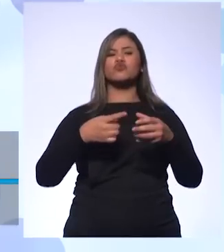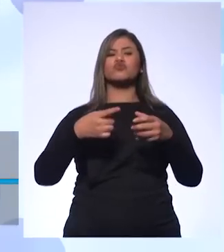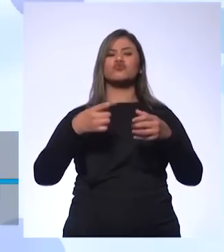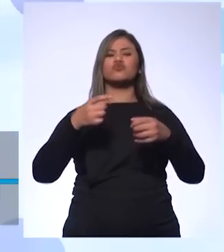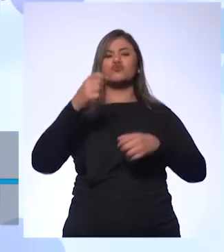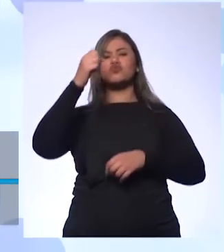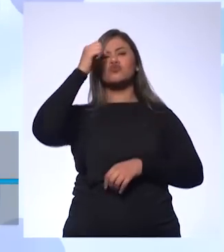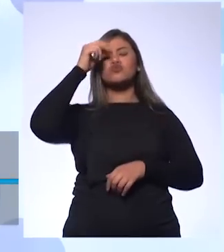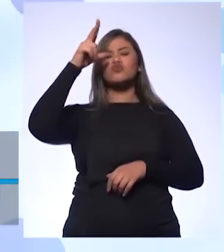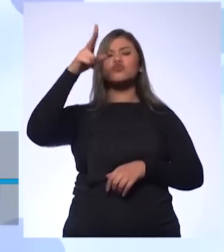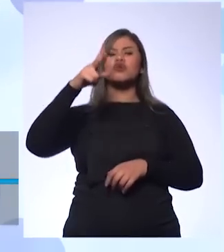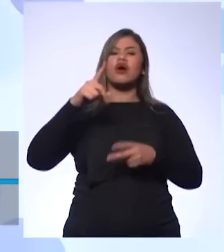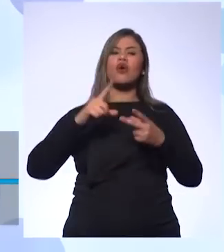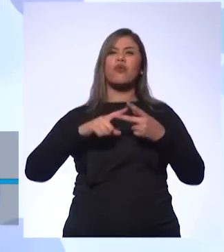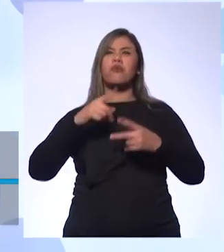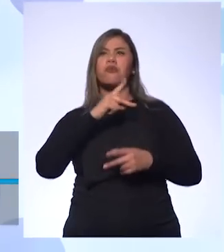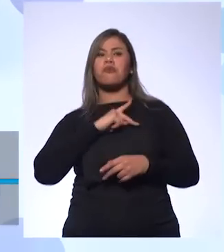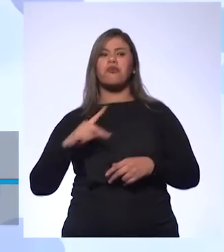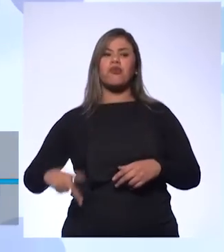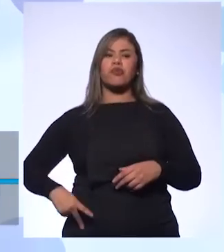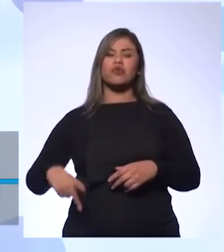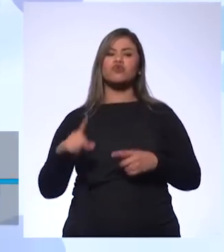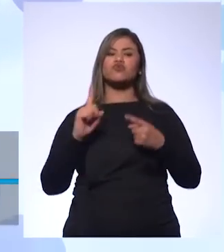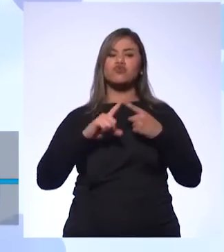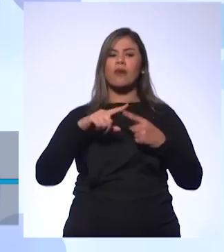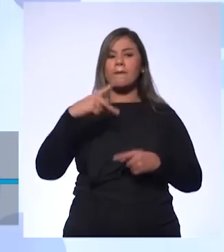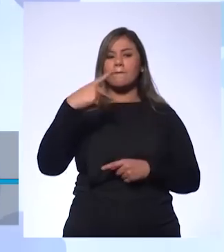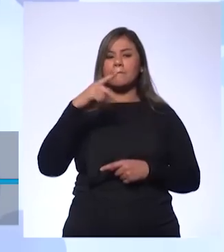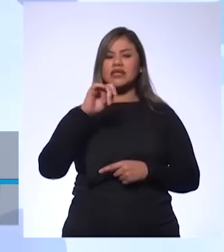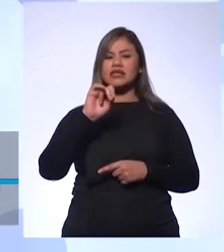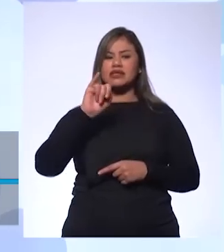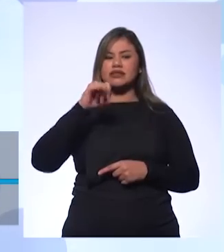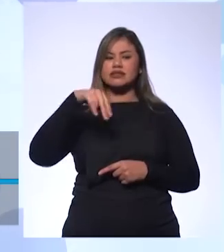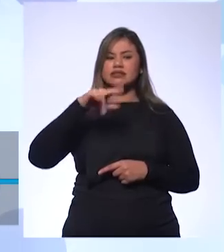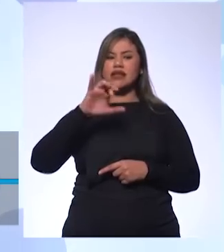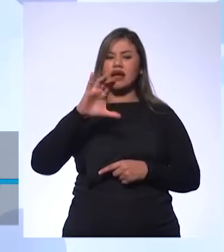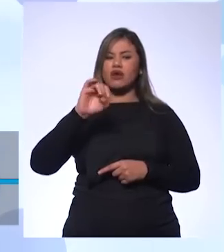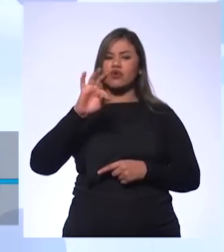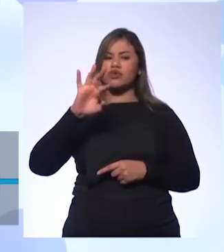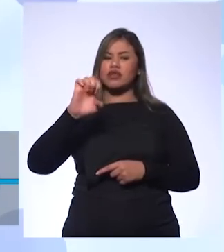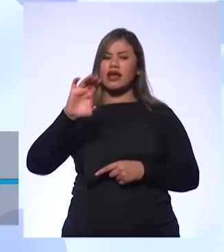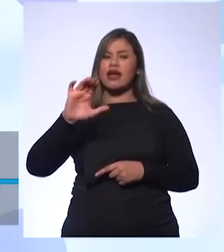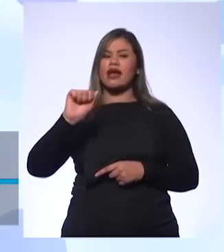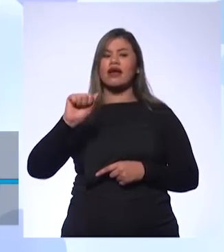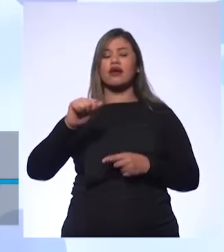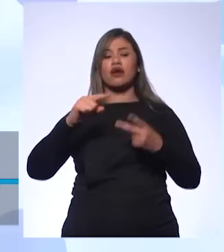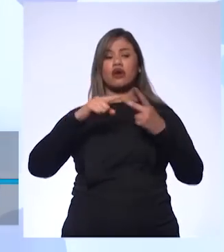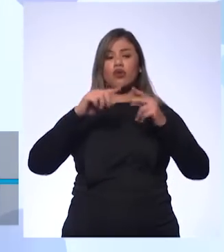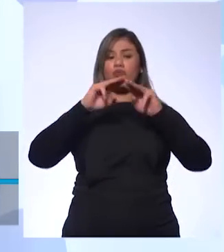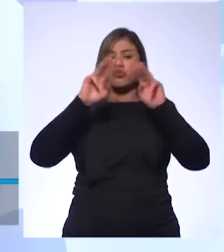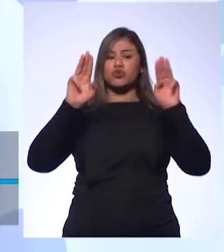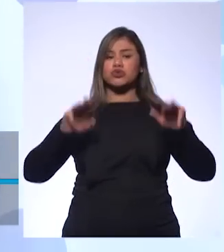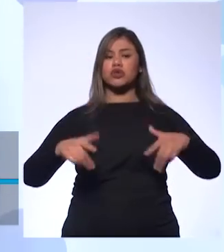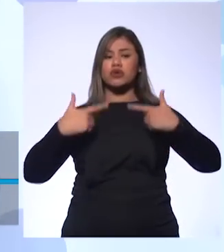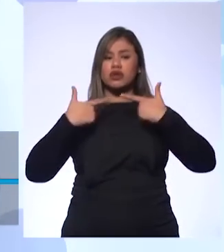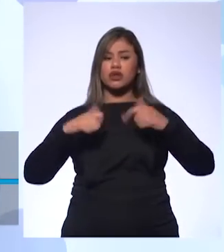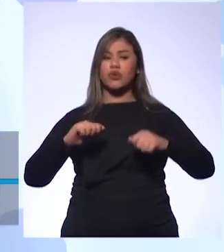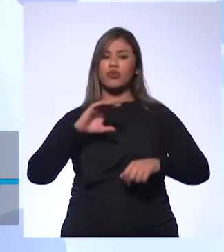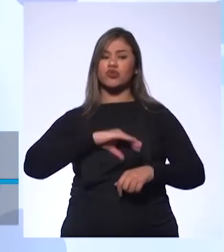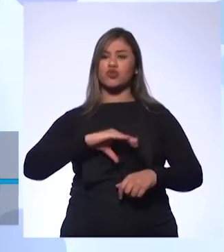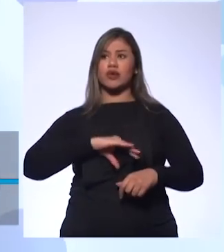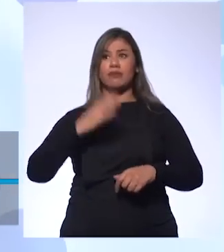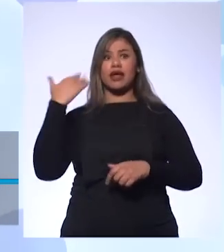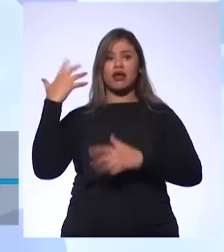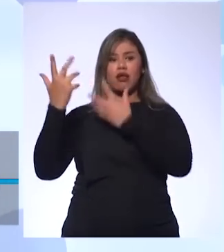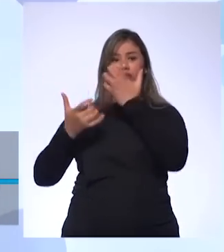a Pinacoteca, tem o Museu da Língua Portuguesa, que está se reconstruindo, pegou fogo, mas enfim.